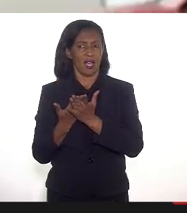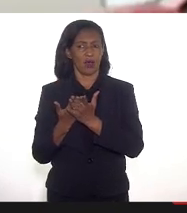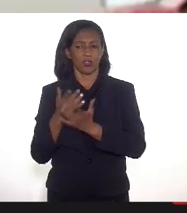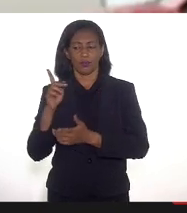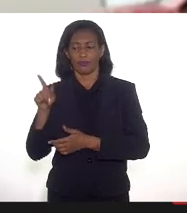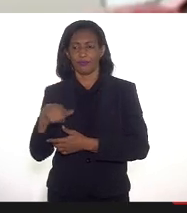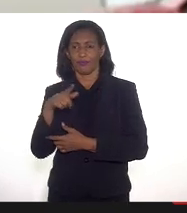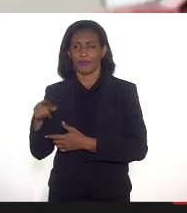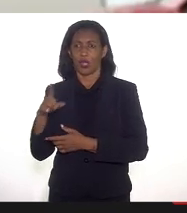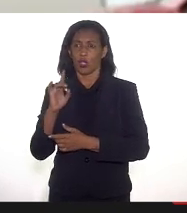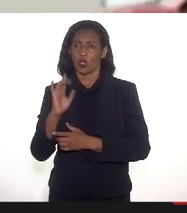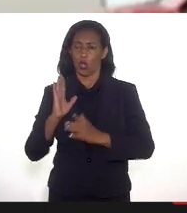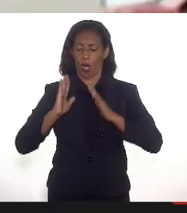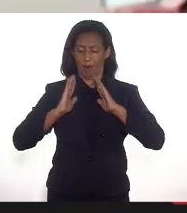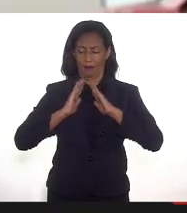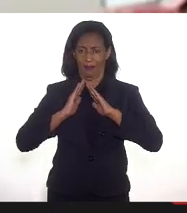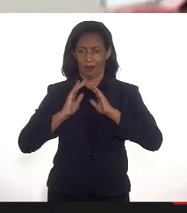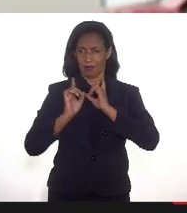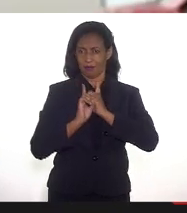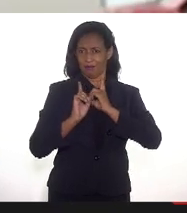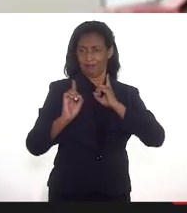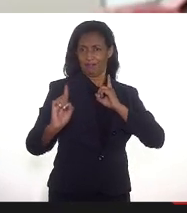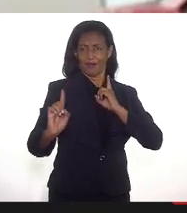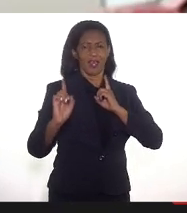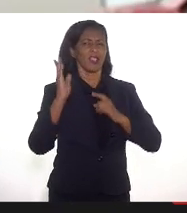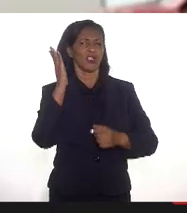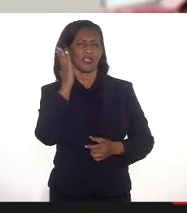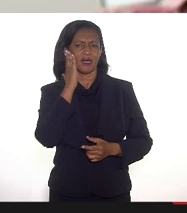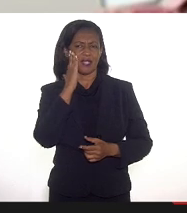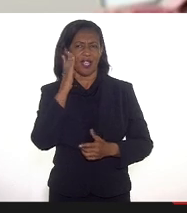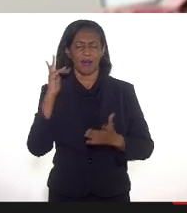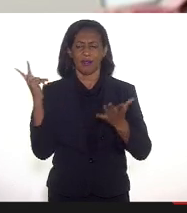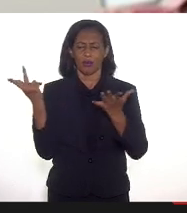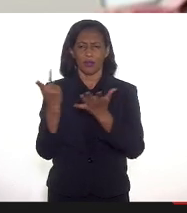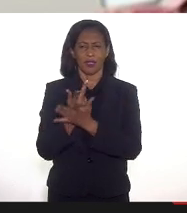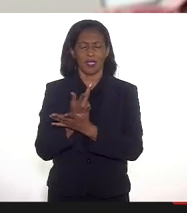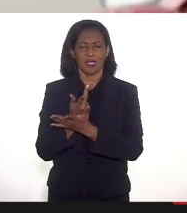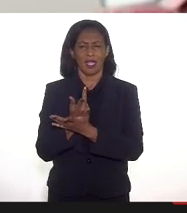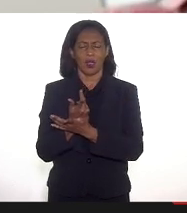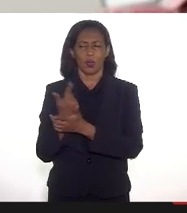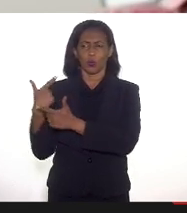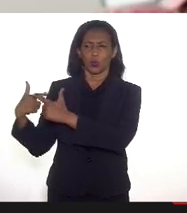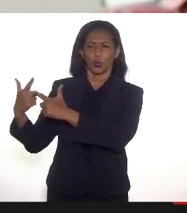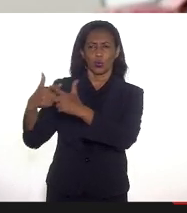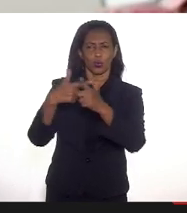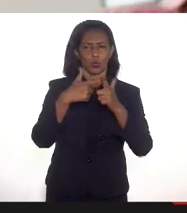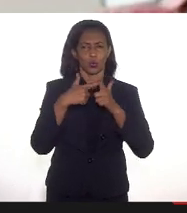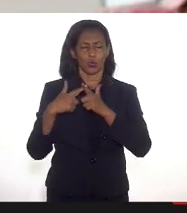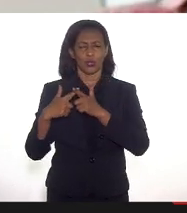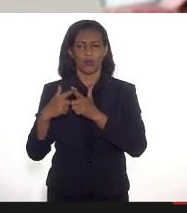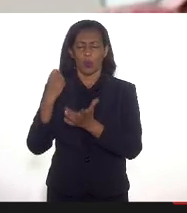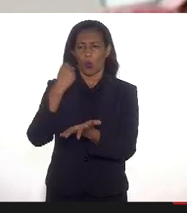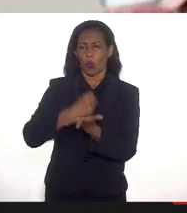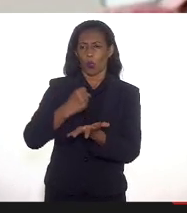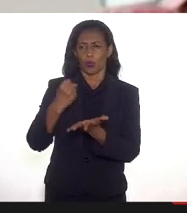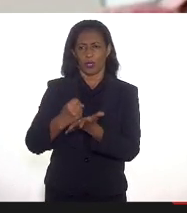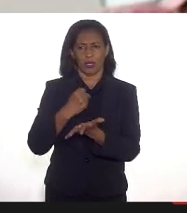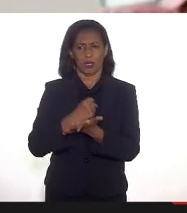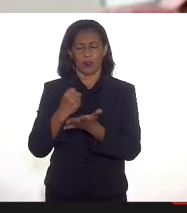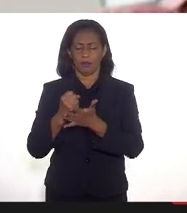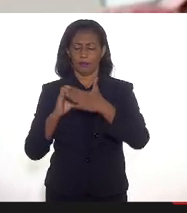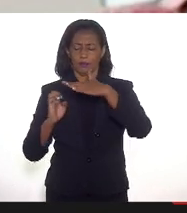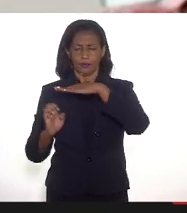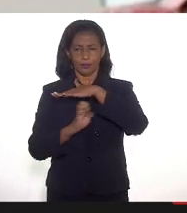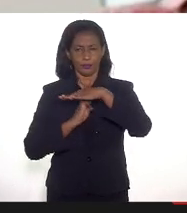suspensas. A gente tem recebido relatos de muitas unidades que estão em processo de degradação. Houve aí a interrupção de alguns contratos com as empresas